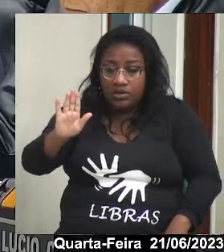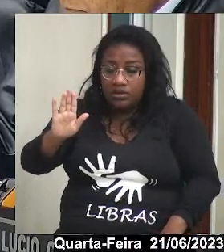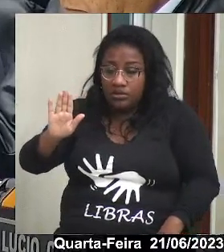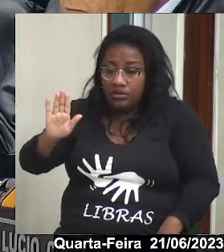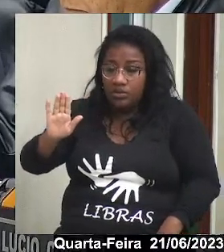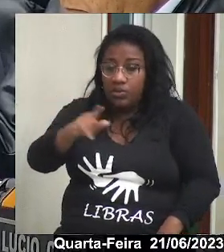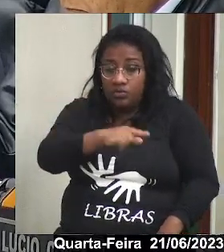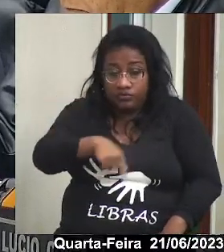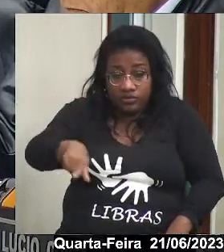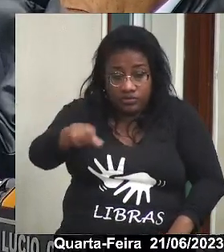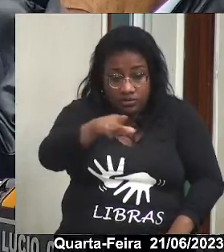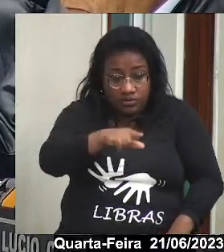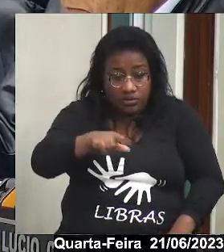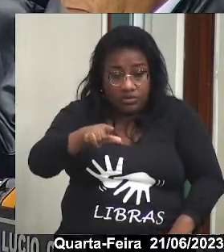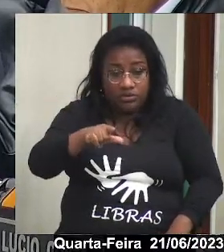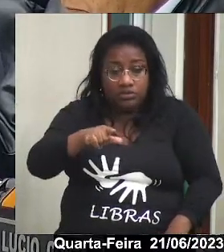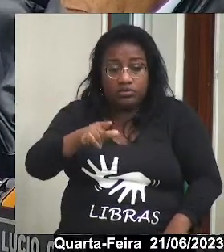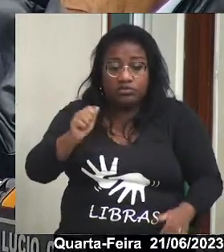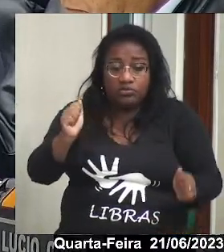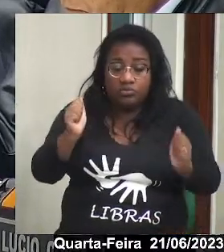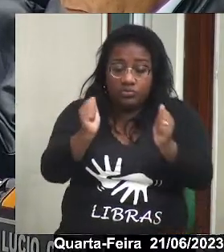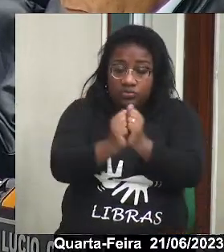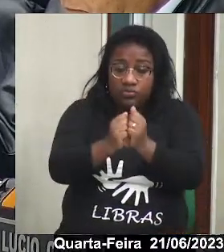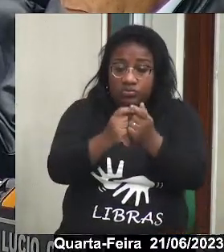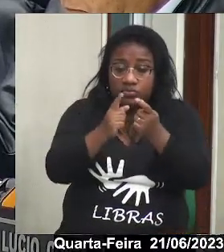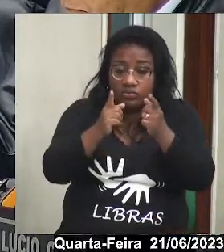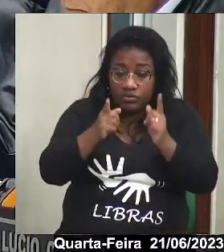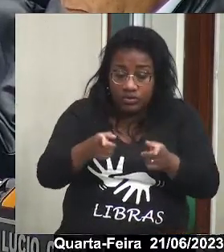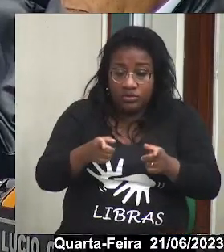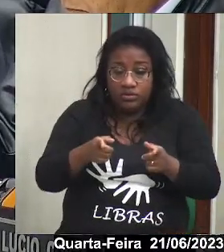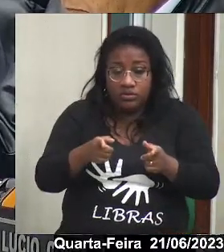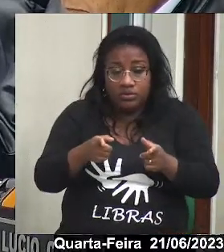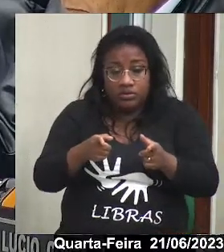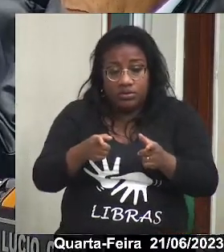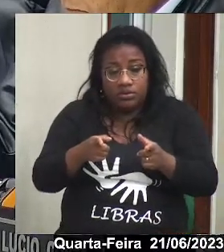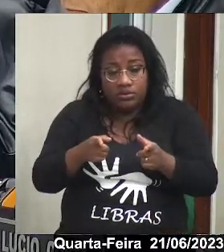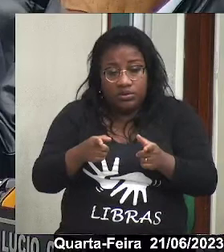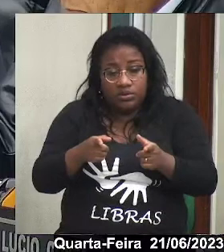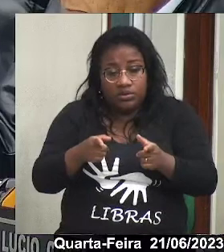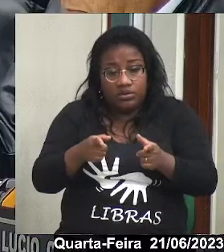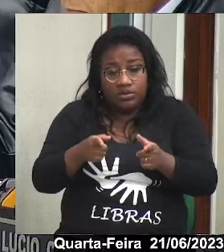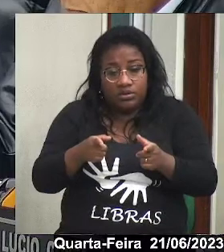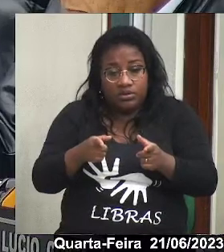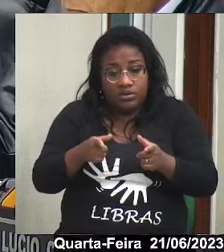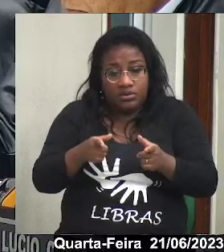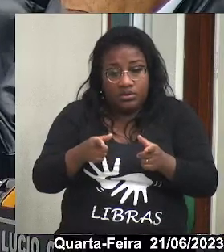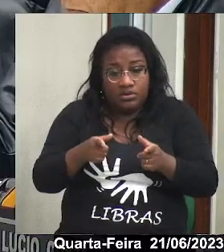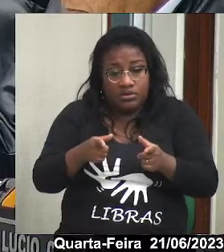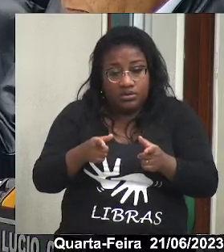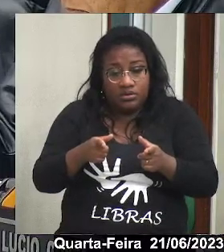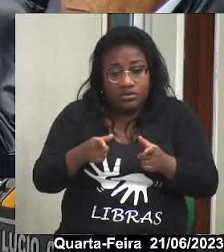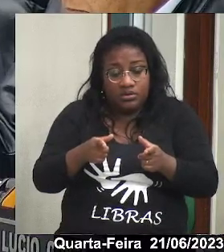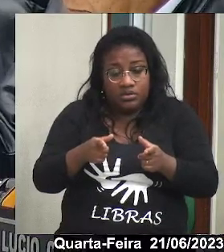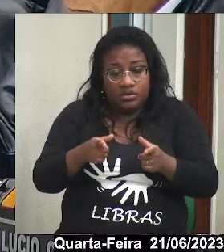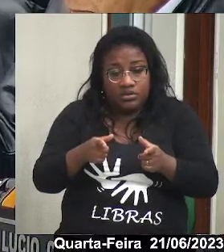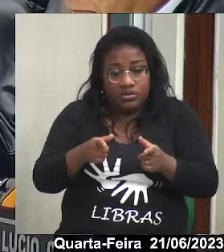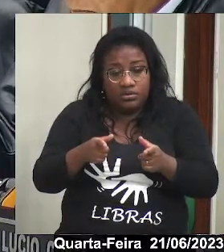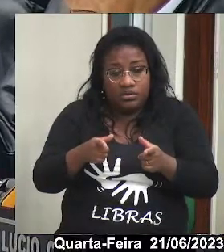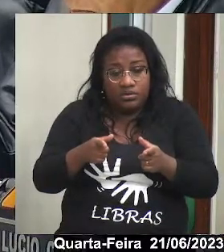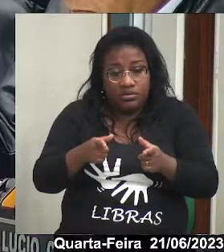o meu compromisso com vocês, tá bom? Até porque é o que eu falei da outra vez que vocês estiveram aqui, a semana